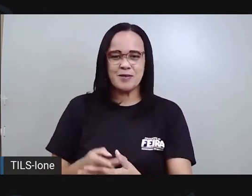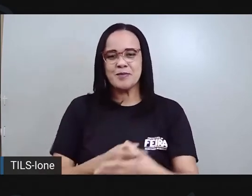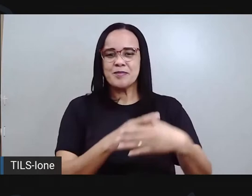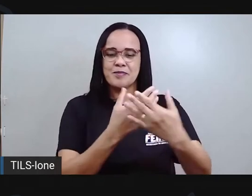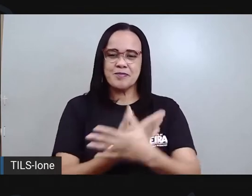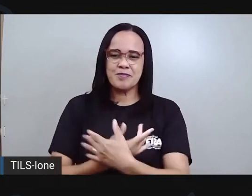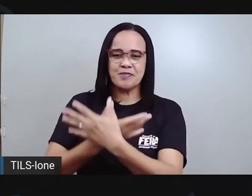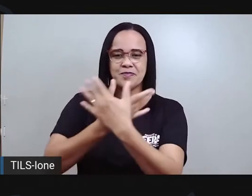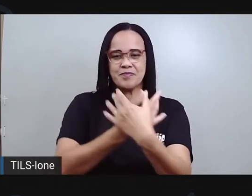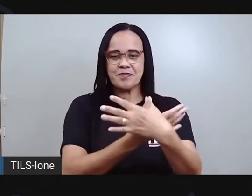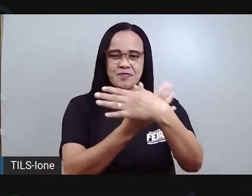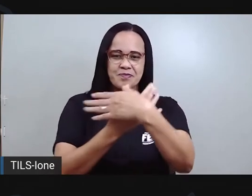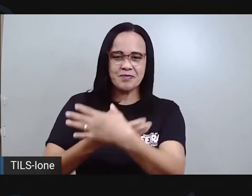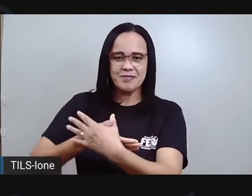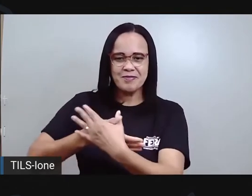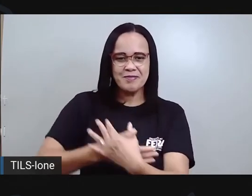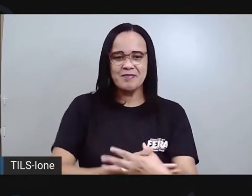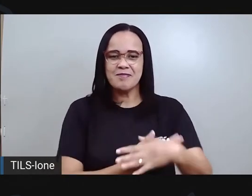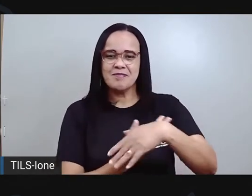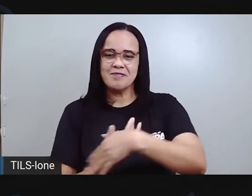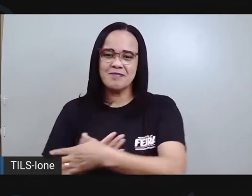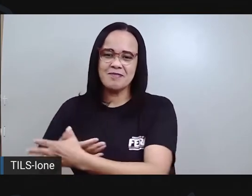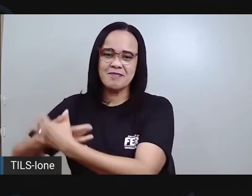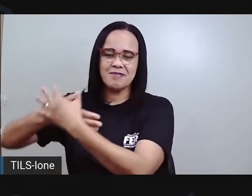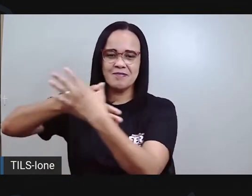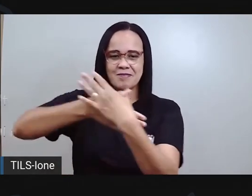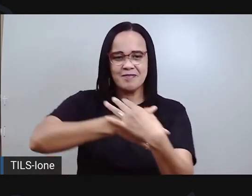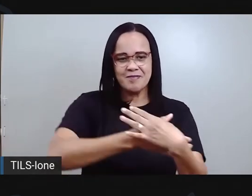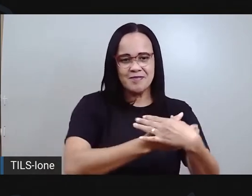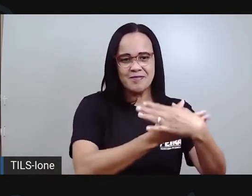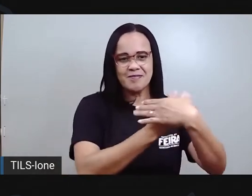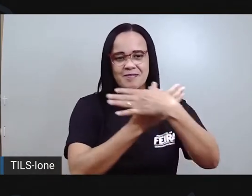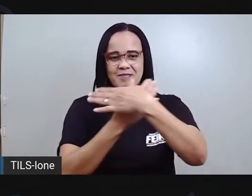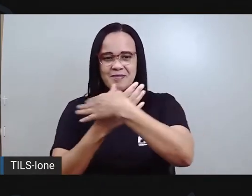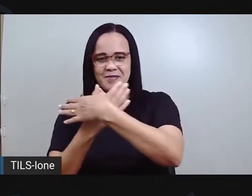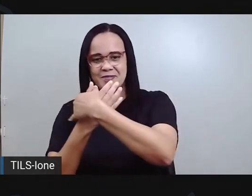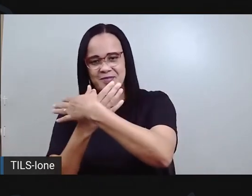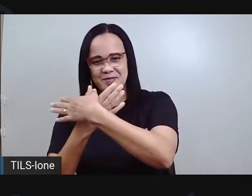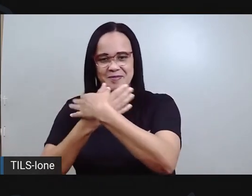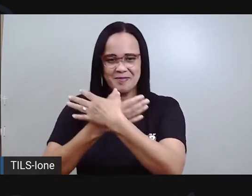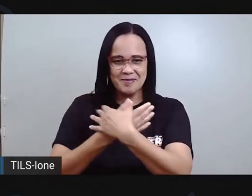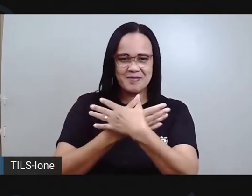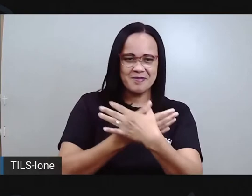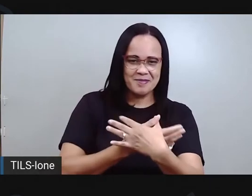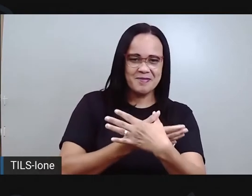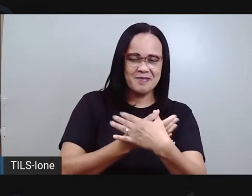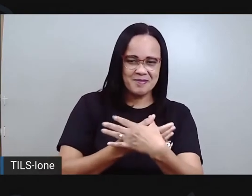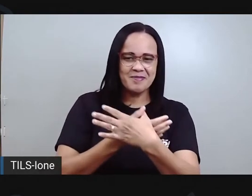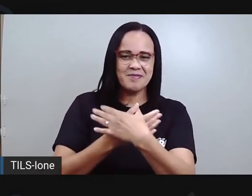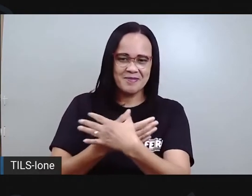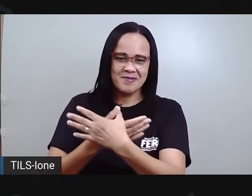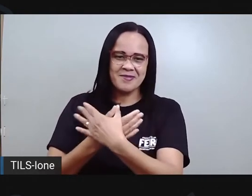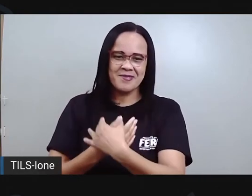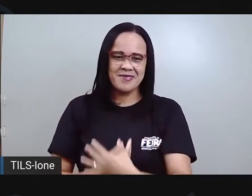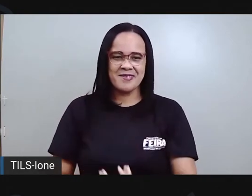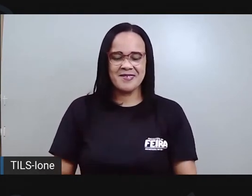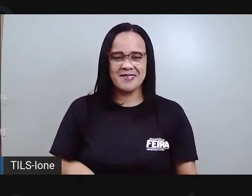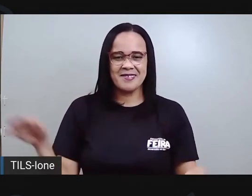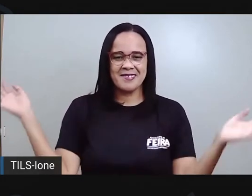poti, perna de pau, olho de vidro e nariz de pica-pau, pau, pau.